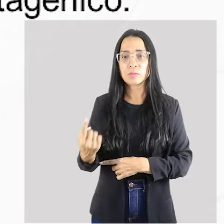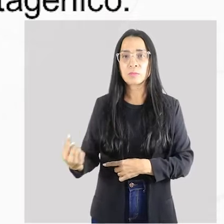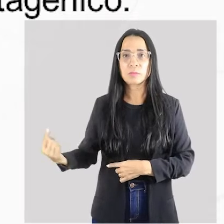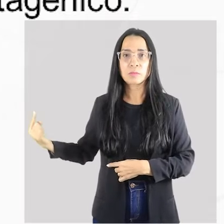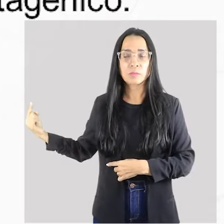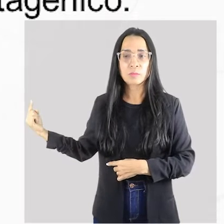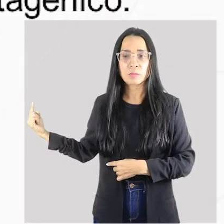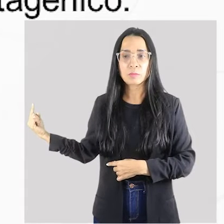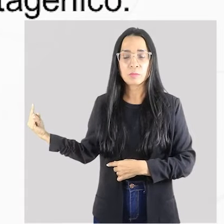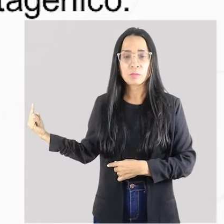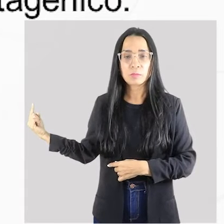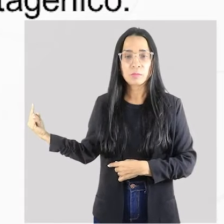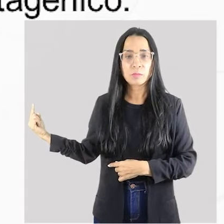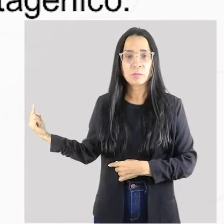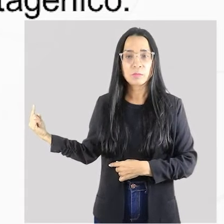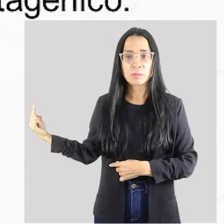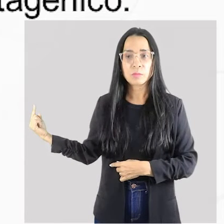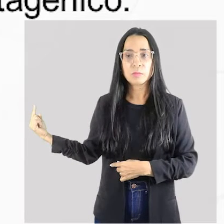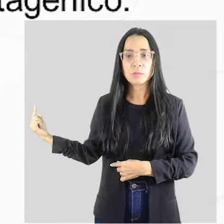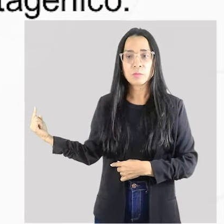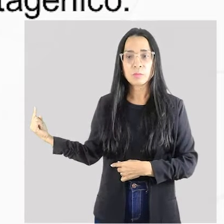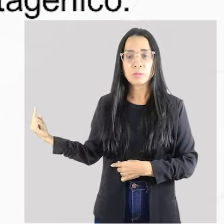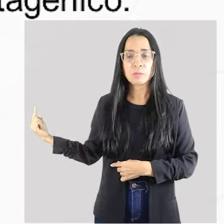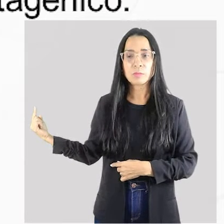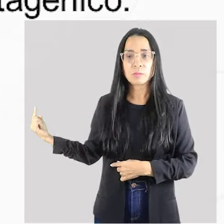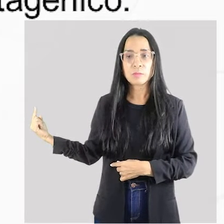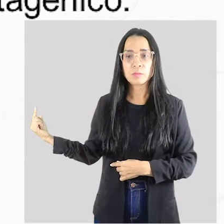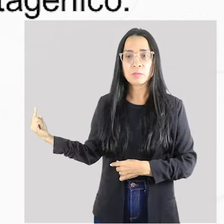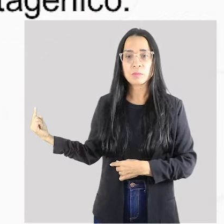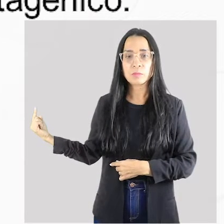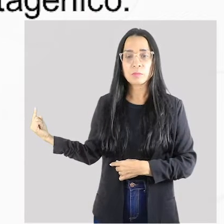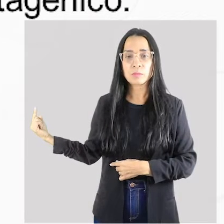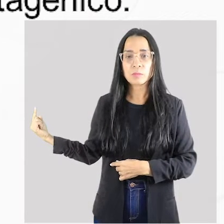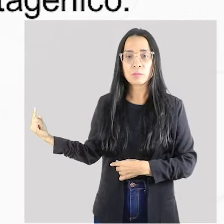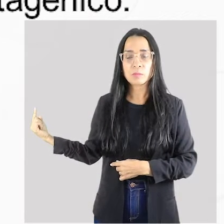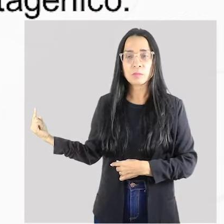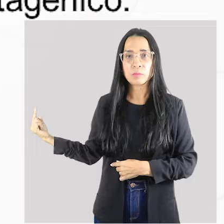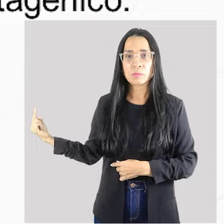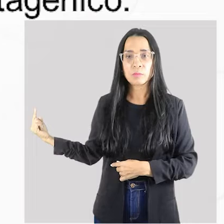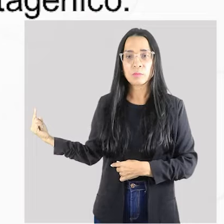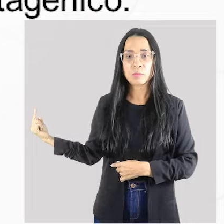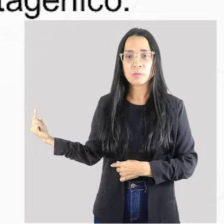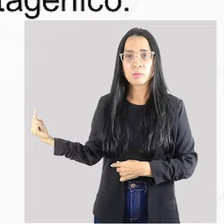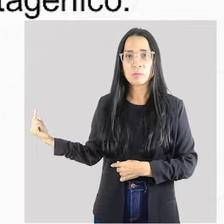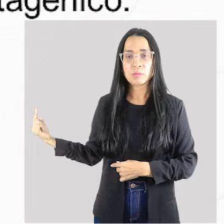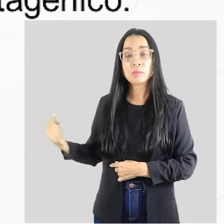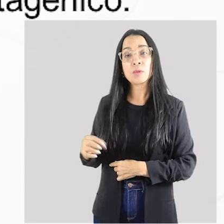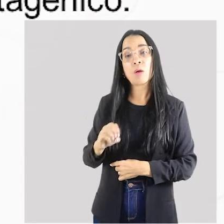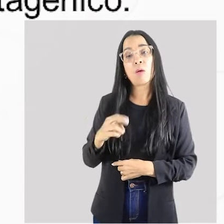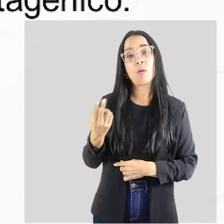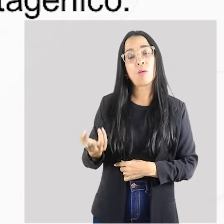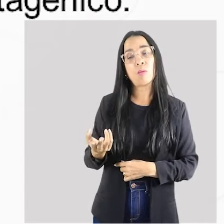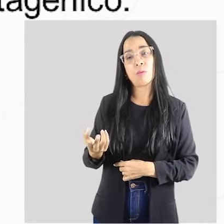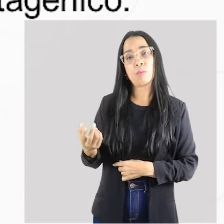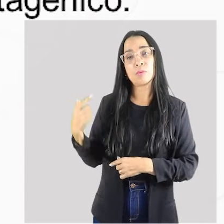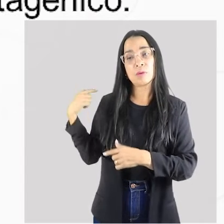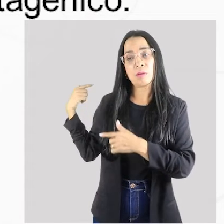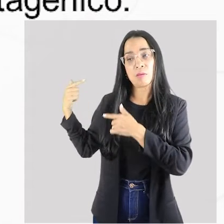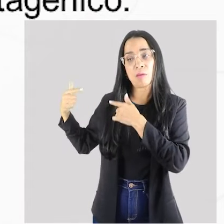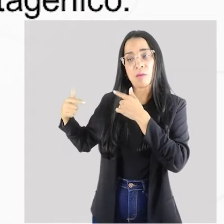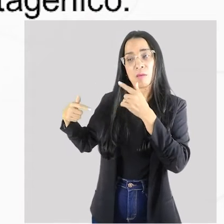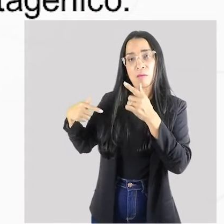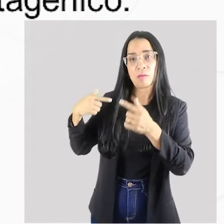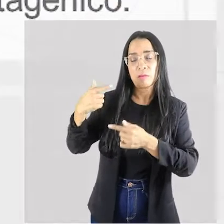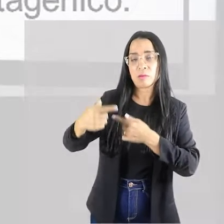do material genético que podem ser transmitidas à prole, ou seja, né, ali para os seus descendentes, né,